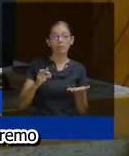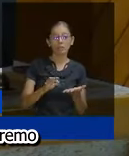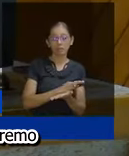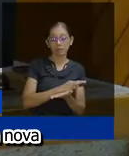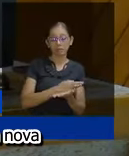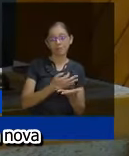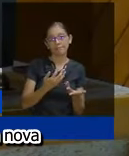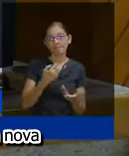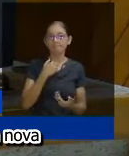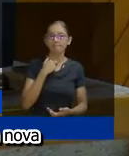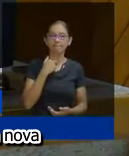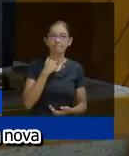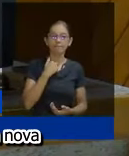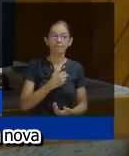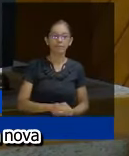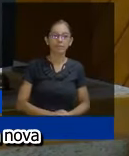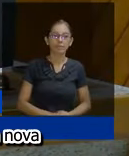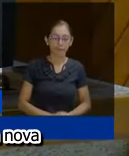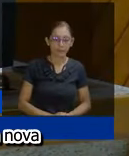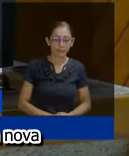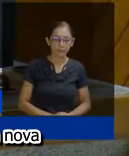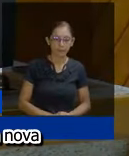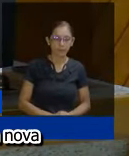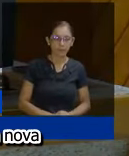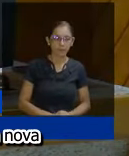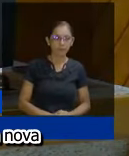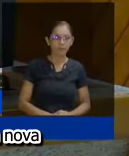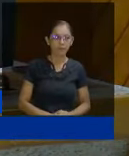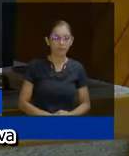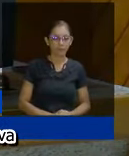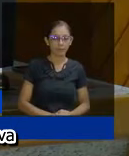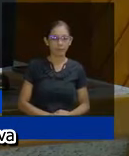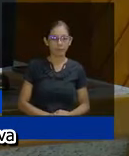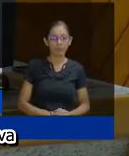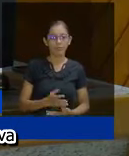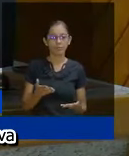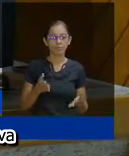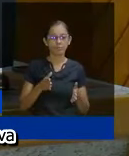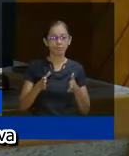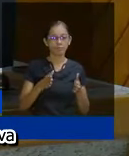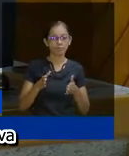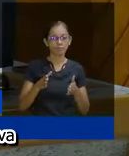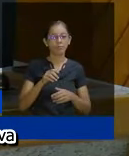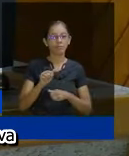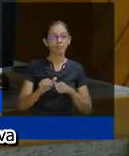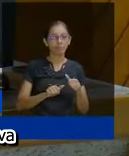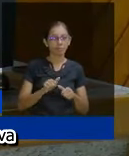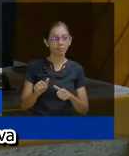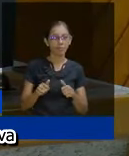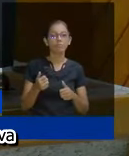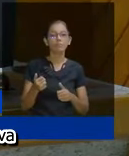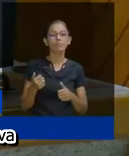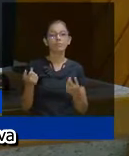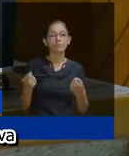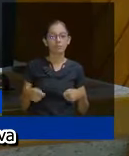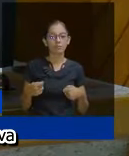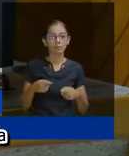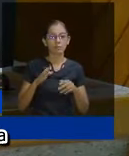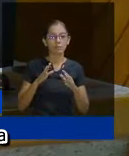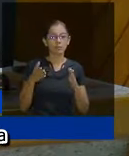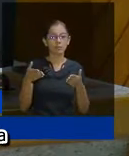E o Supremo Tribunal Federal tem reiterado decisões a partir da nova-lia para configurar o ato de improbidade